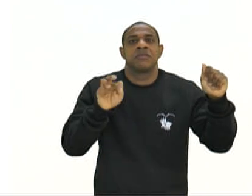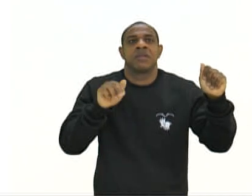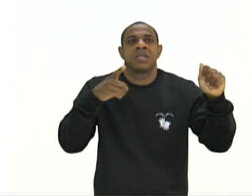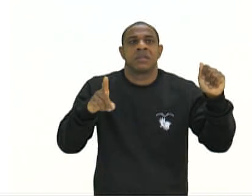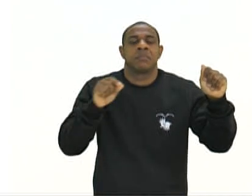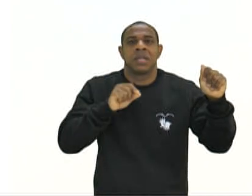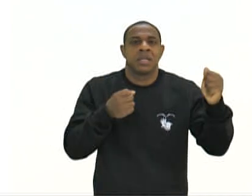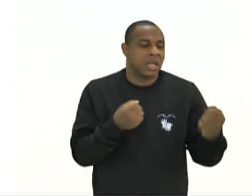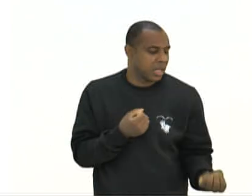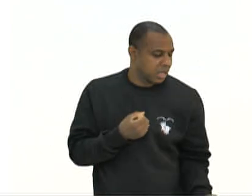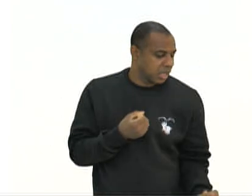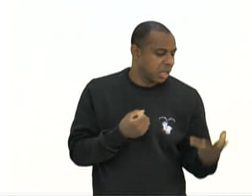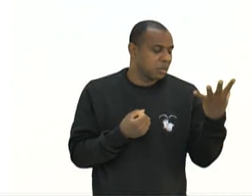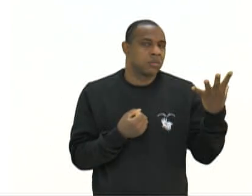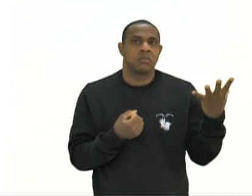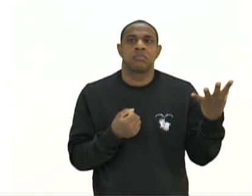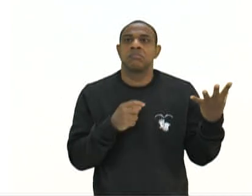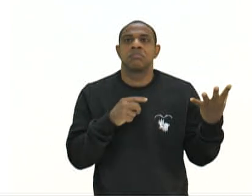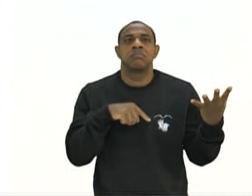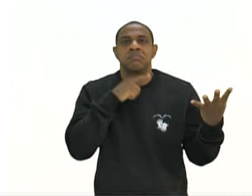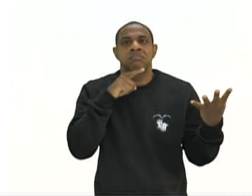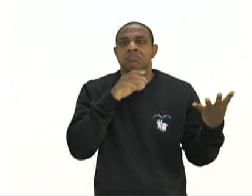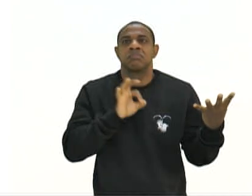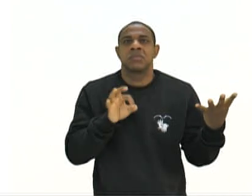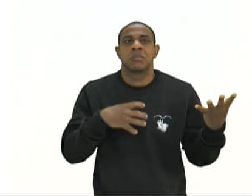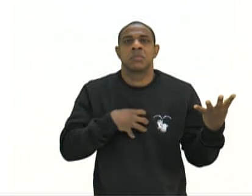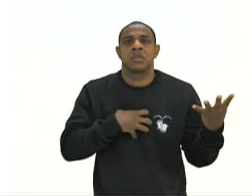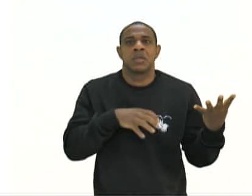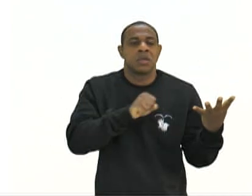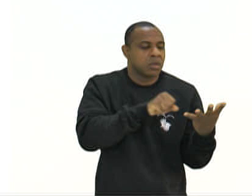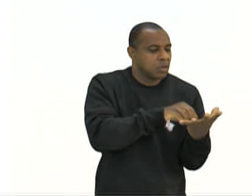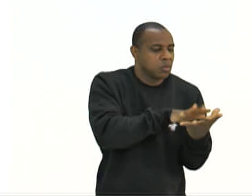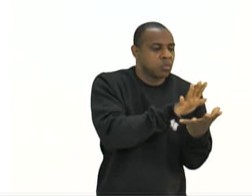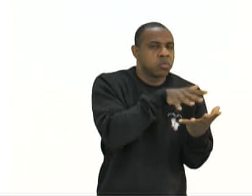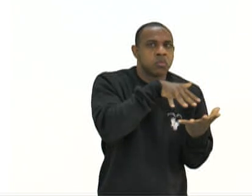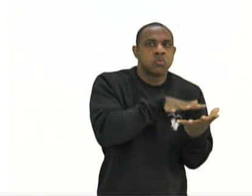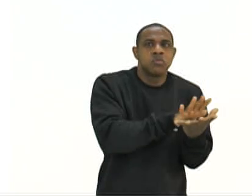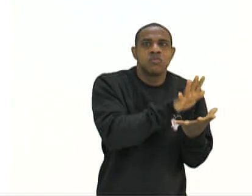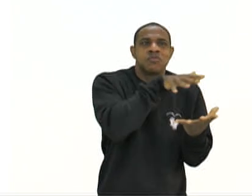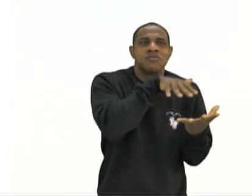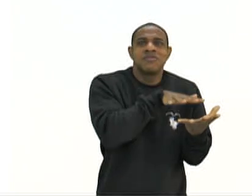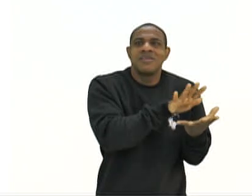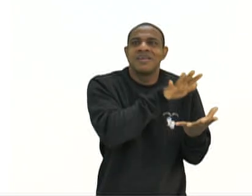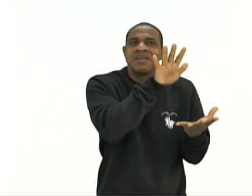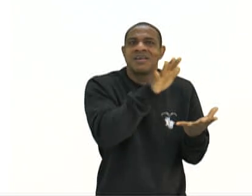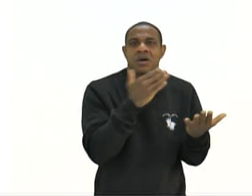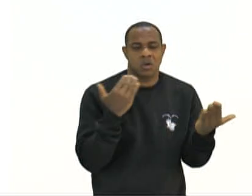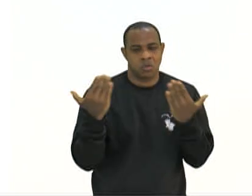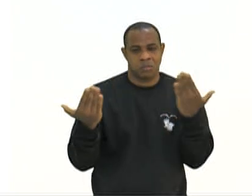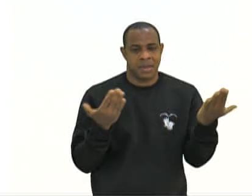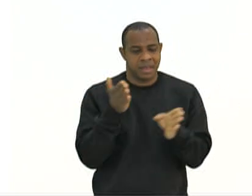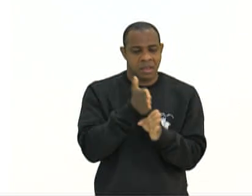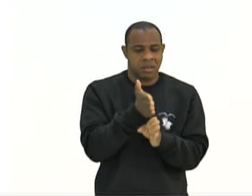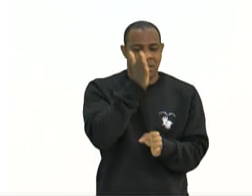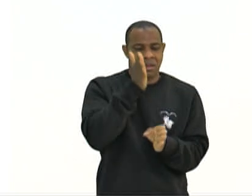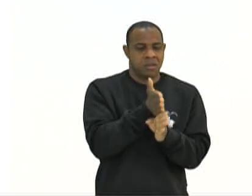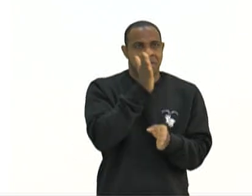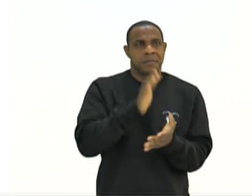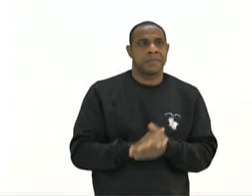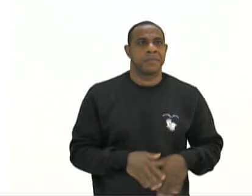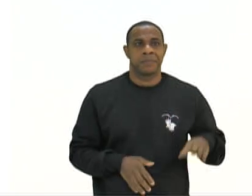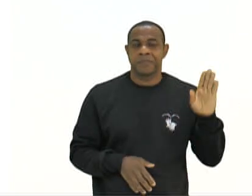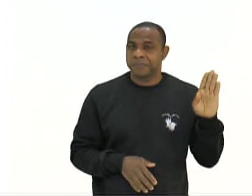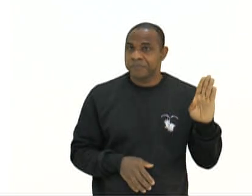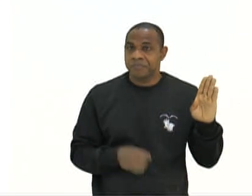luz não, devido ao seu comportamento de onda ser pequeno comparado ao tamanho do muro. Letra B,